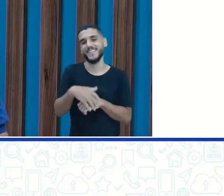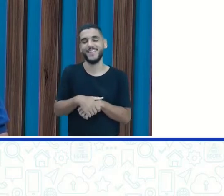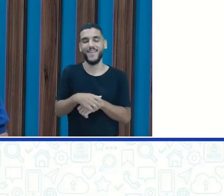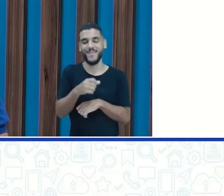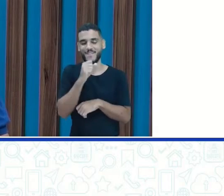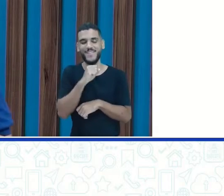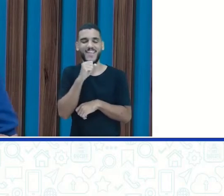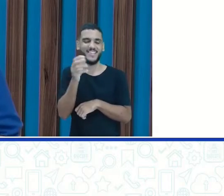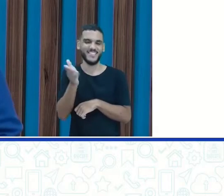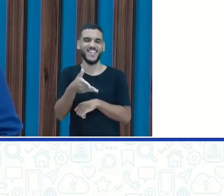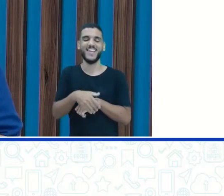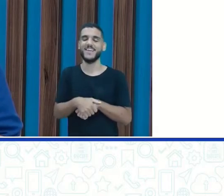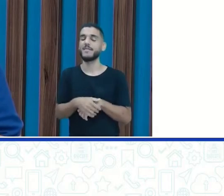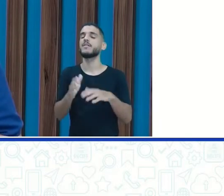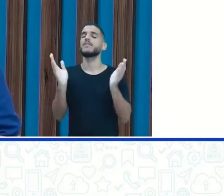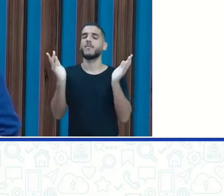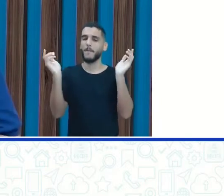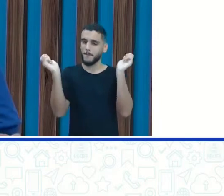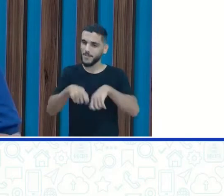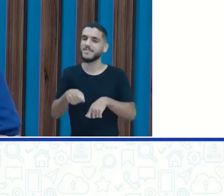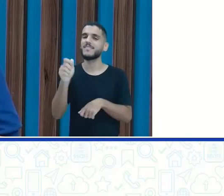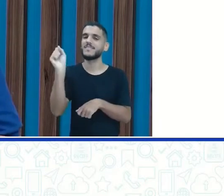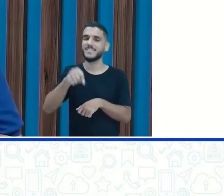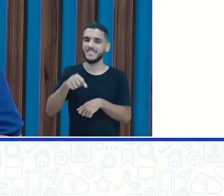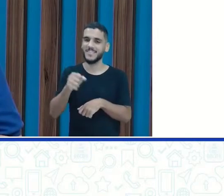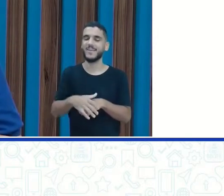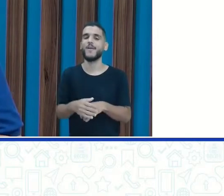idade não se aprende mais. Dá sim!